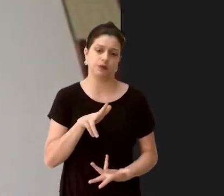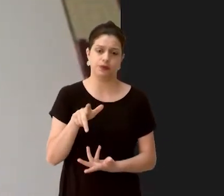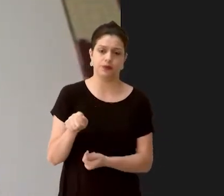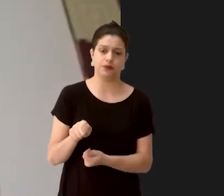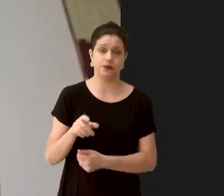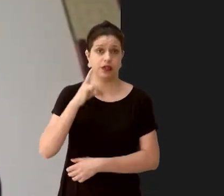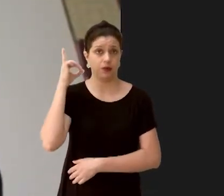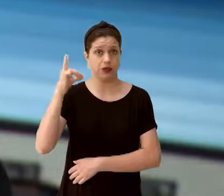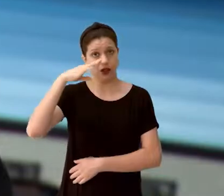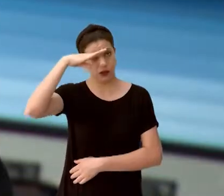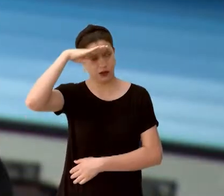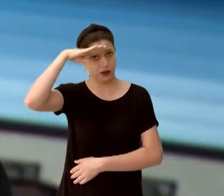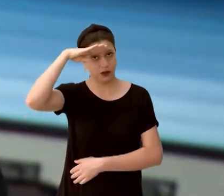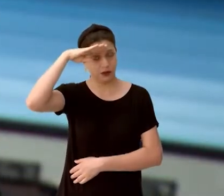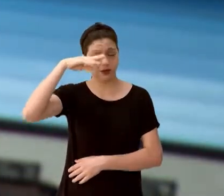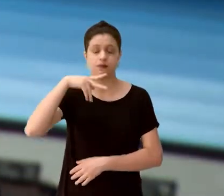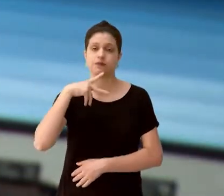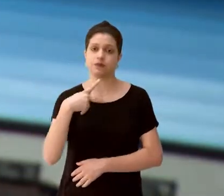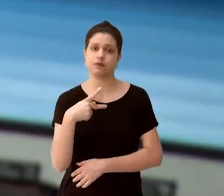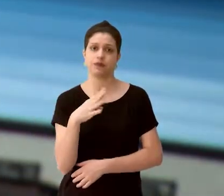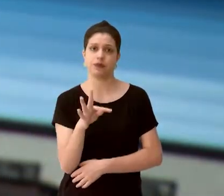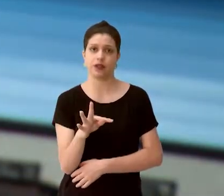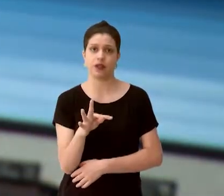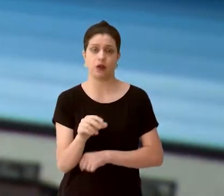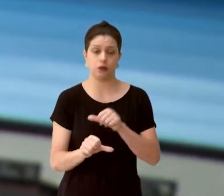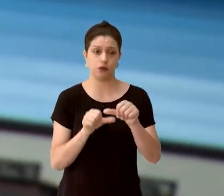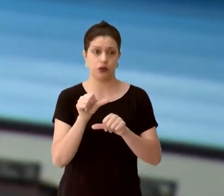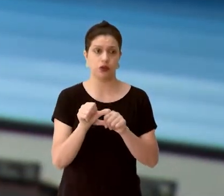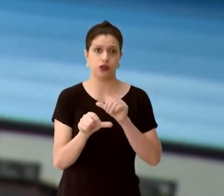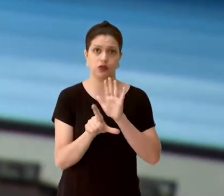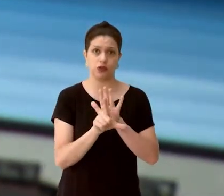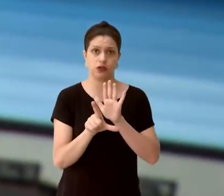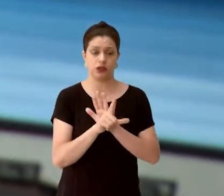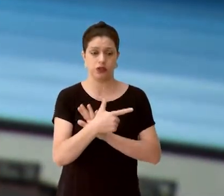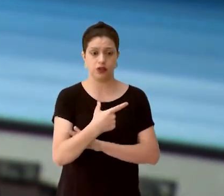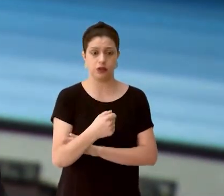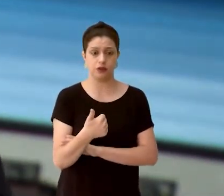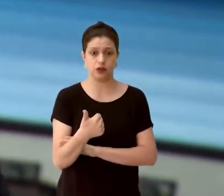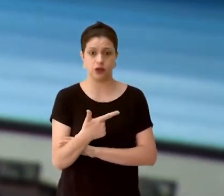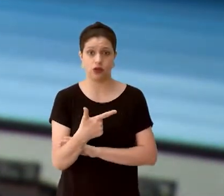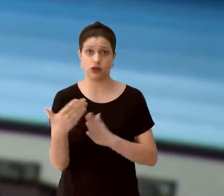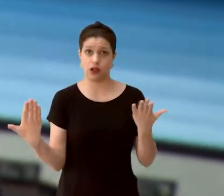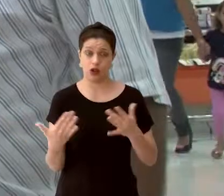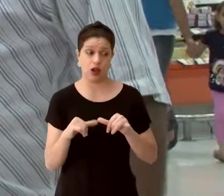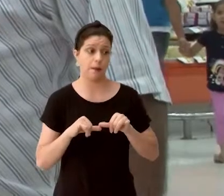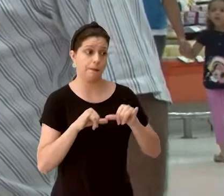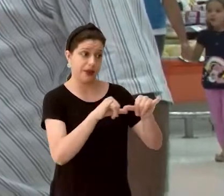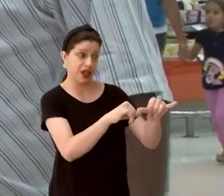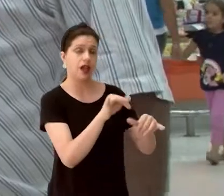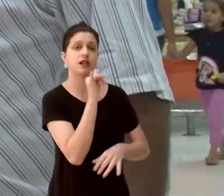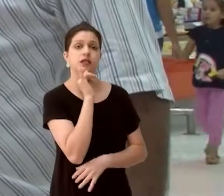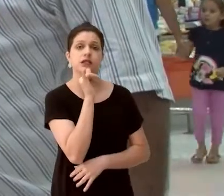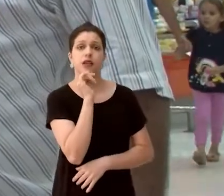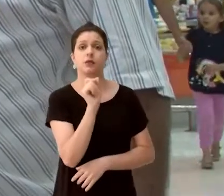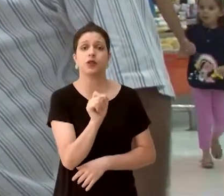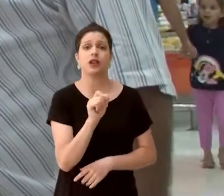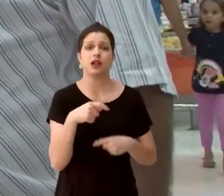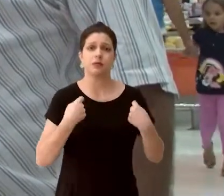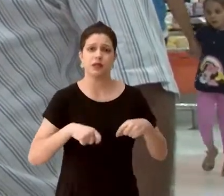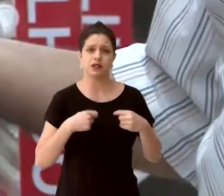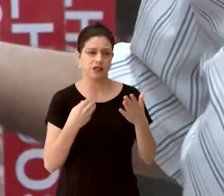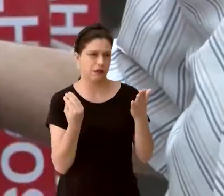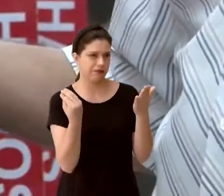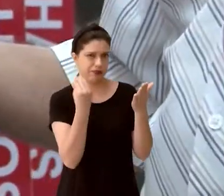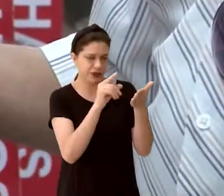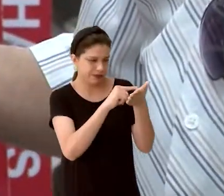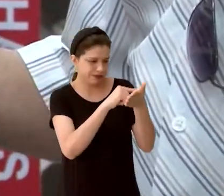o Brasil, o mundo inteiro. O deputado Cabo Almido, PT, houve uma alteração em legislação de 2012. A partir de agora, os supermercados, por